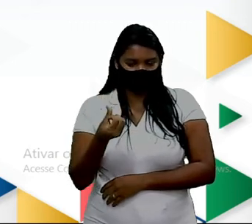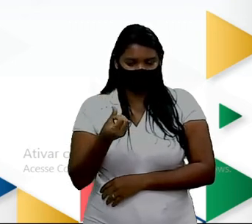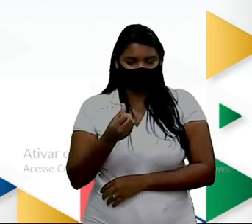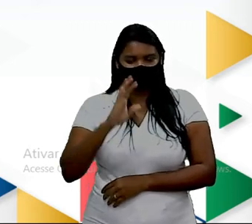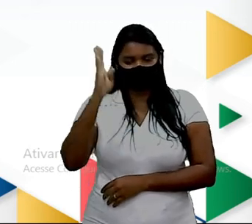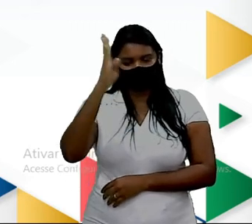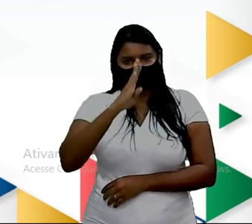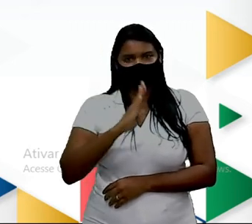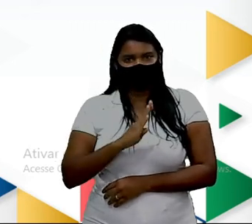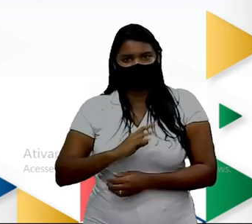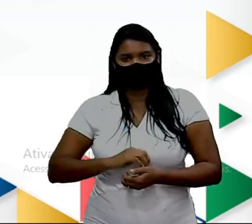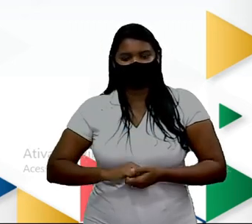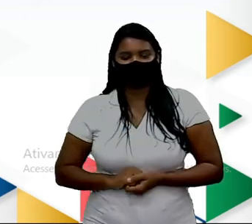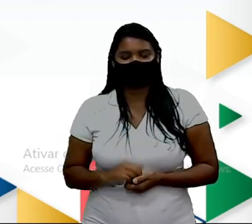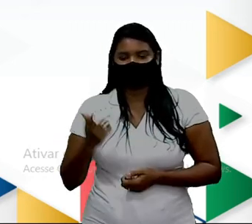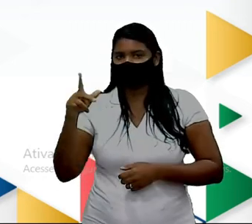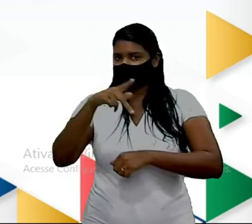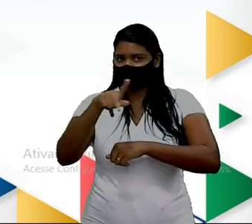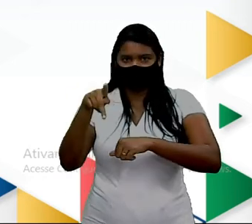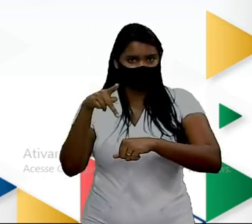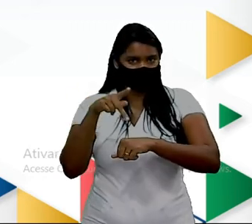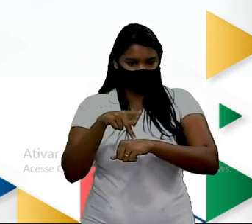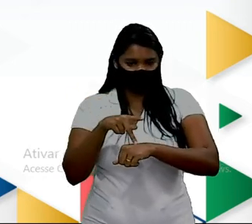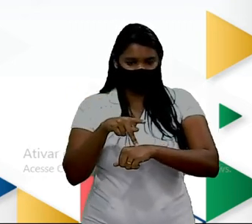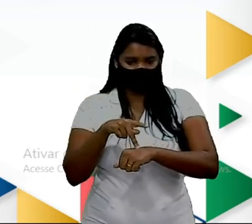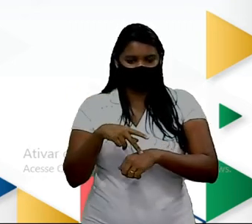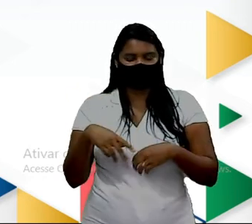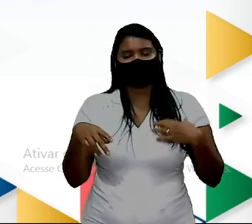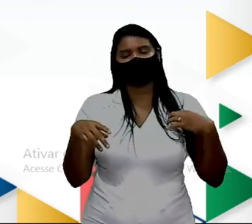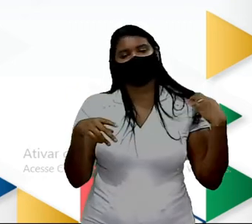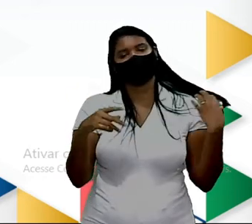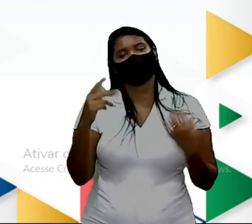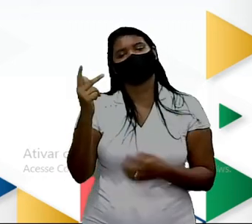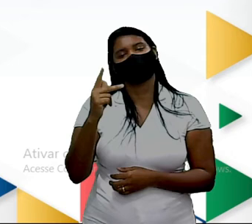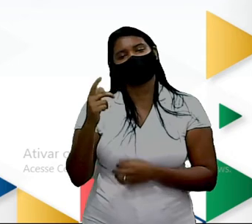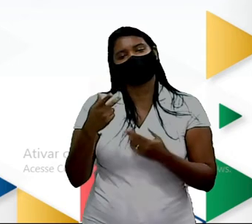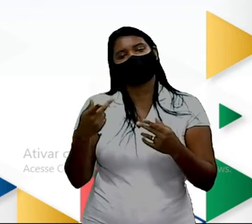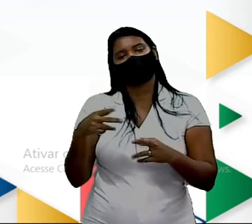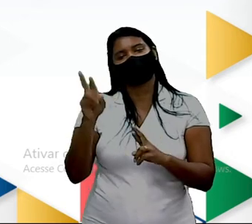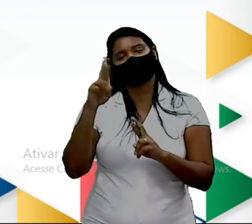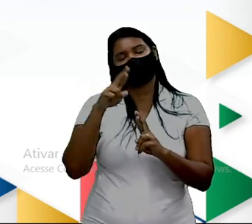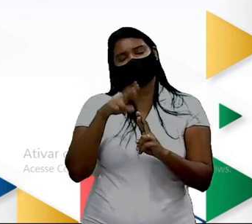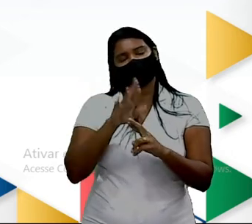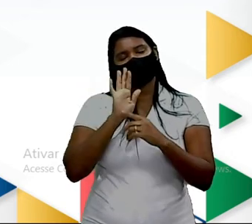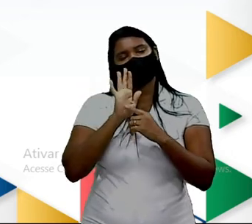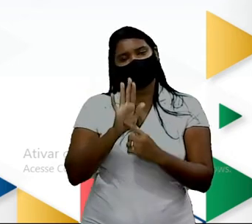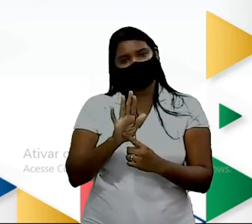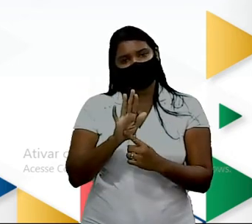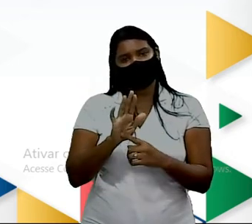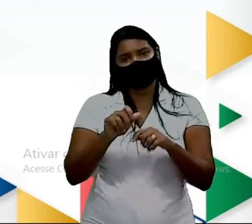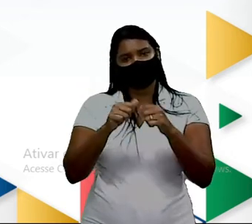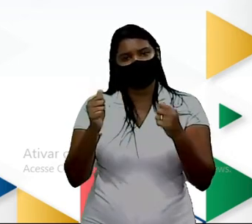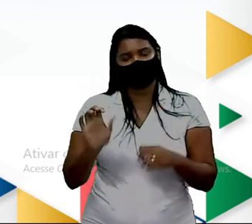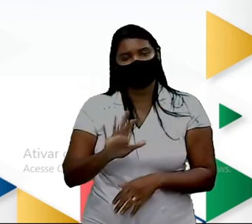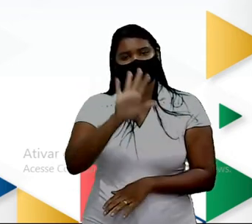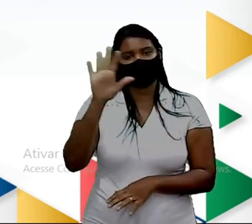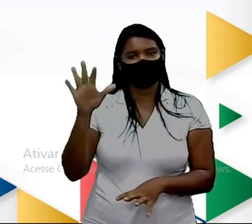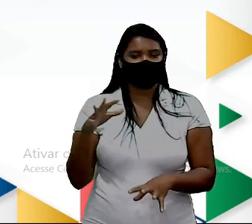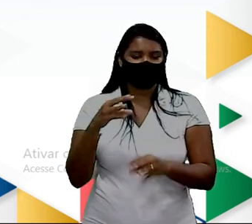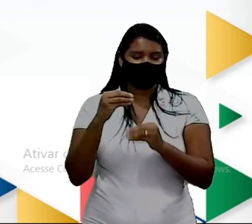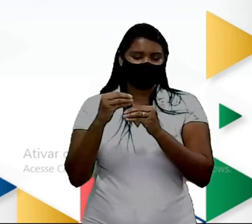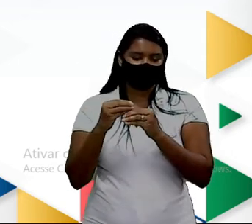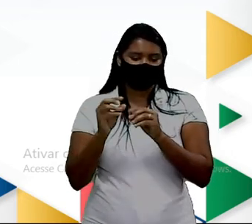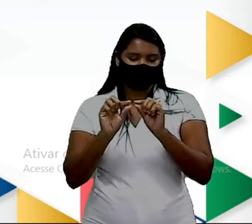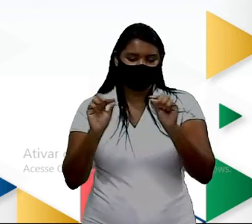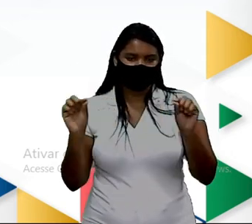Brasil, claro, né? Se for em outro país, vai estar em polegada, vai estar em outra representação do Sistema Internacional de Unidades de